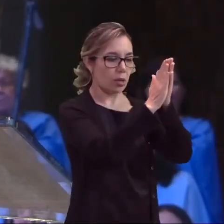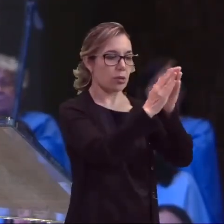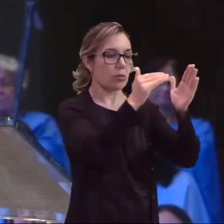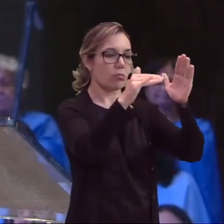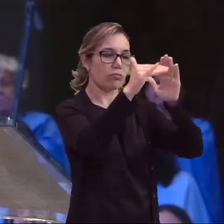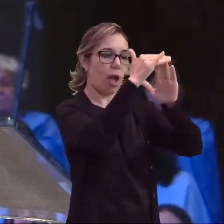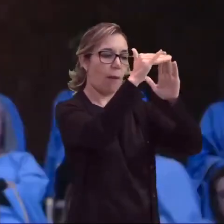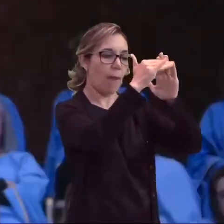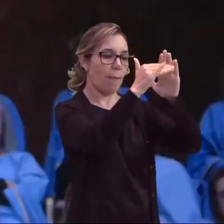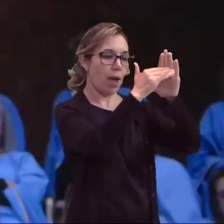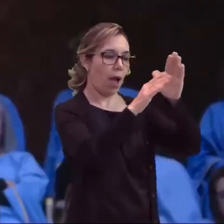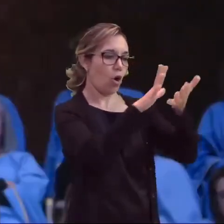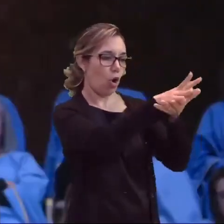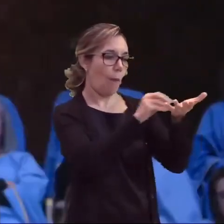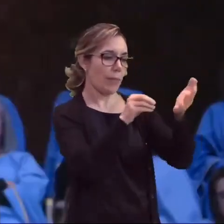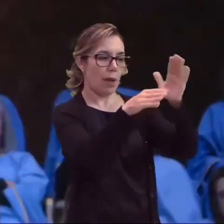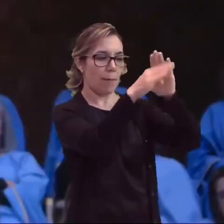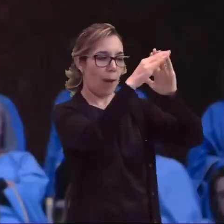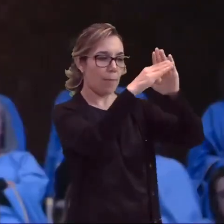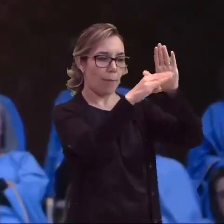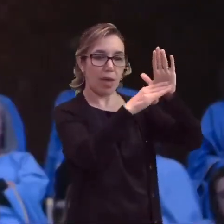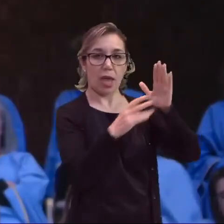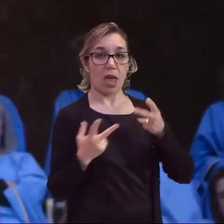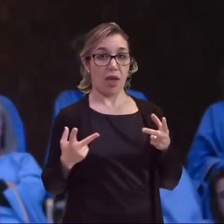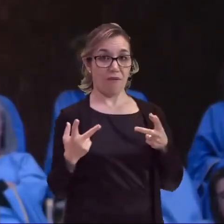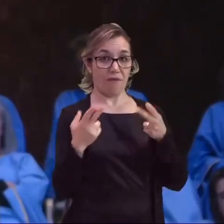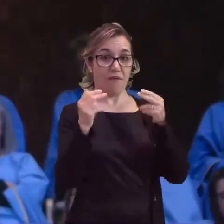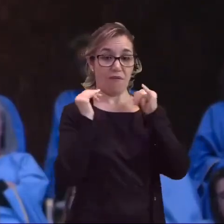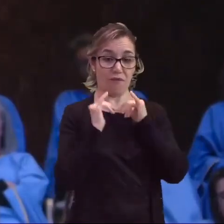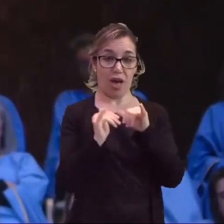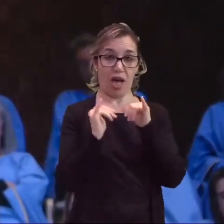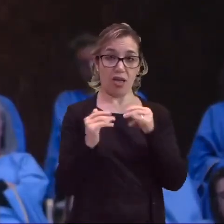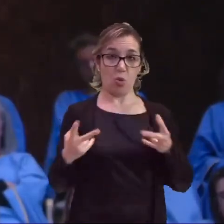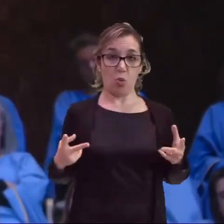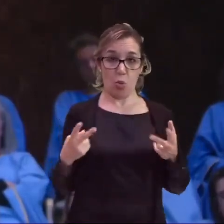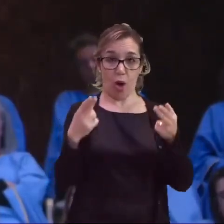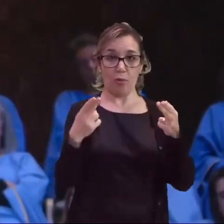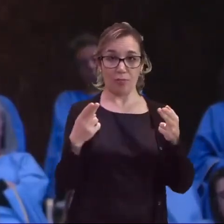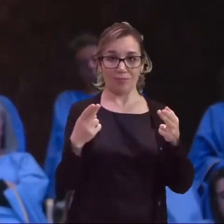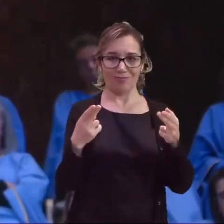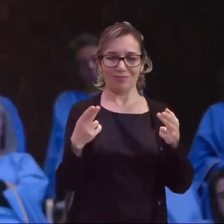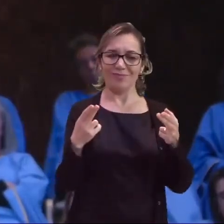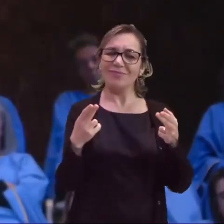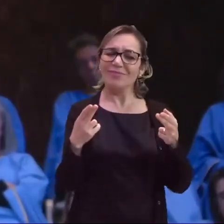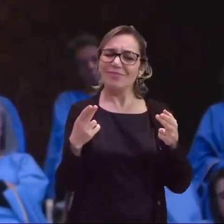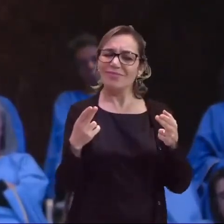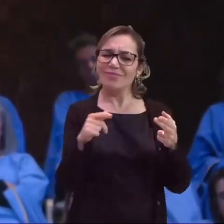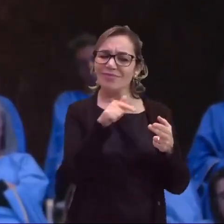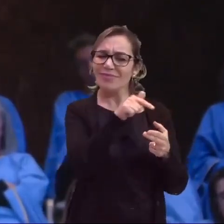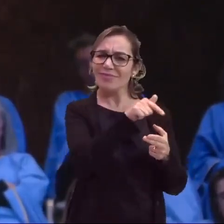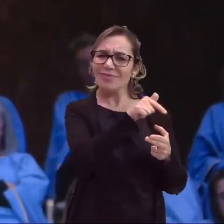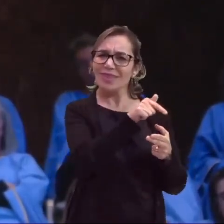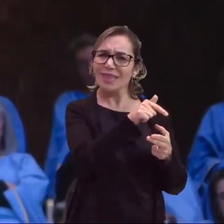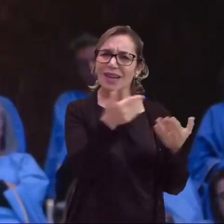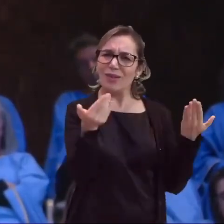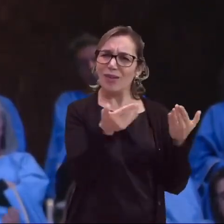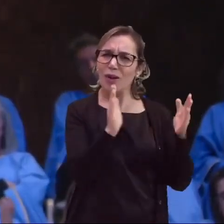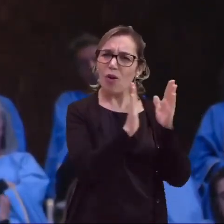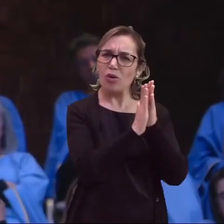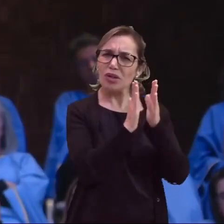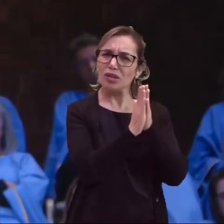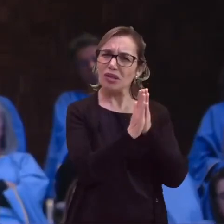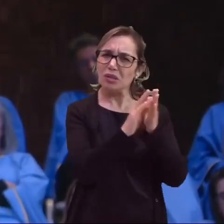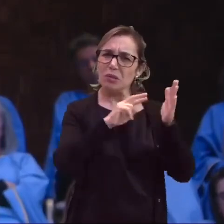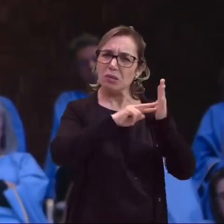era a Penitência Então veja bem a oração que era um negócio para você curtir a presença de Deus virou castigo